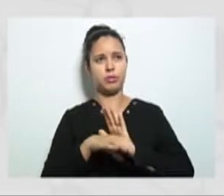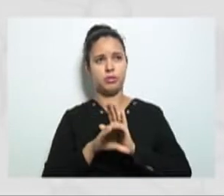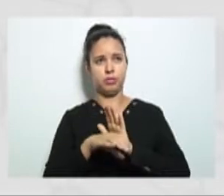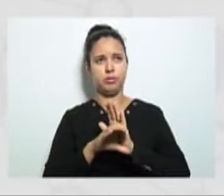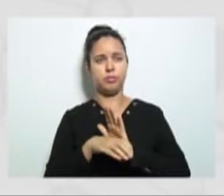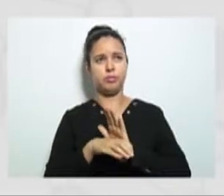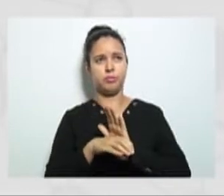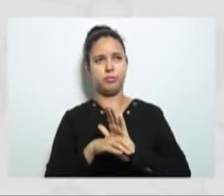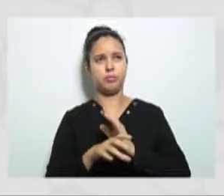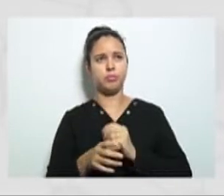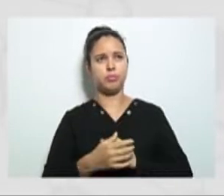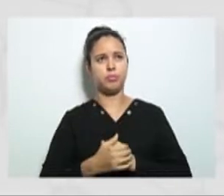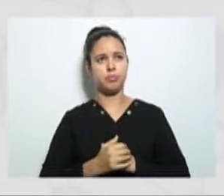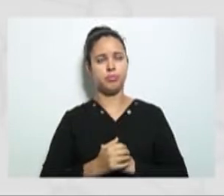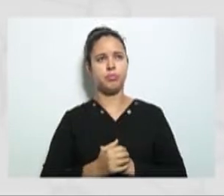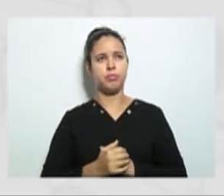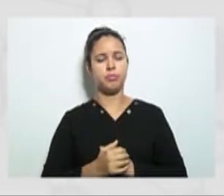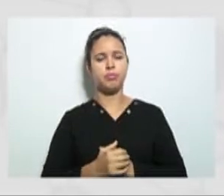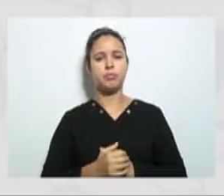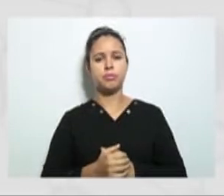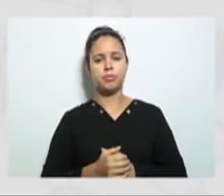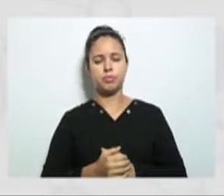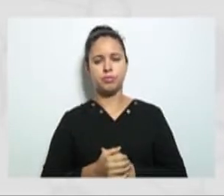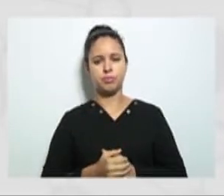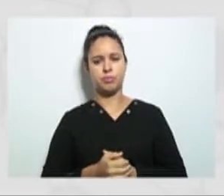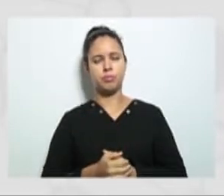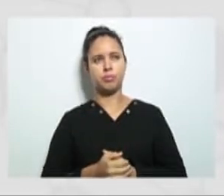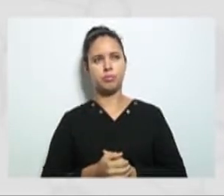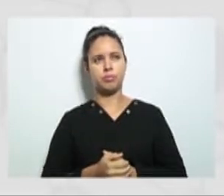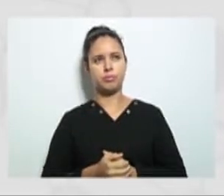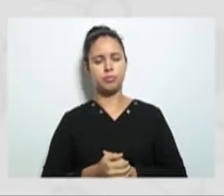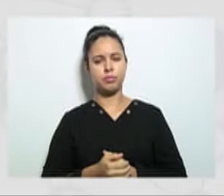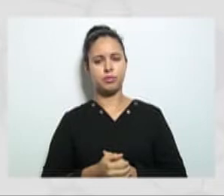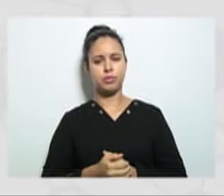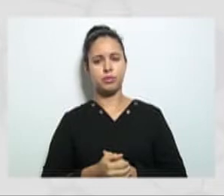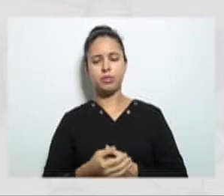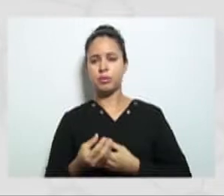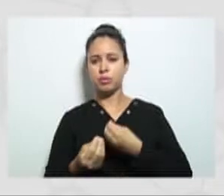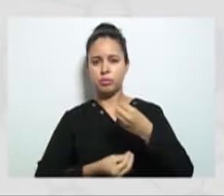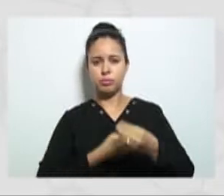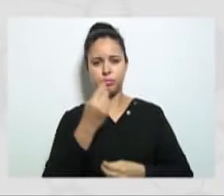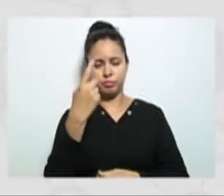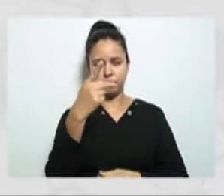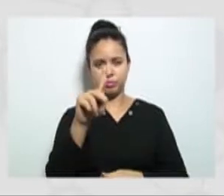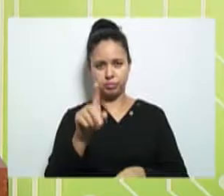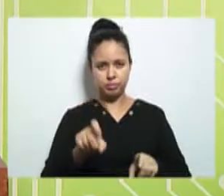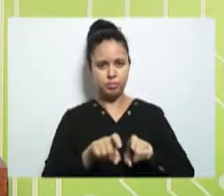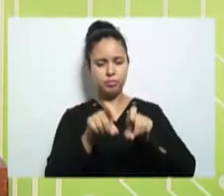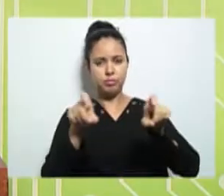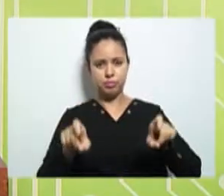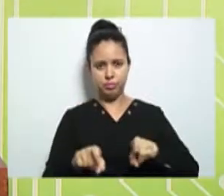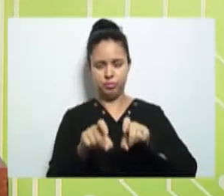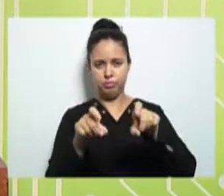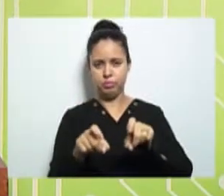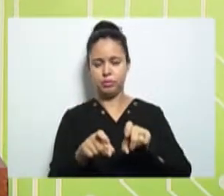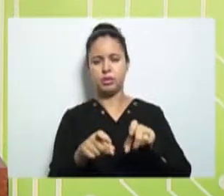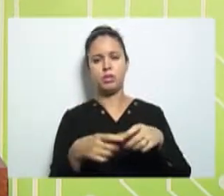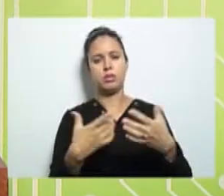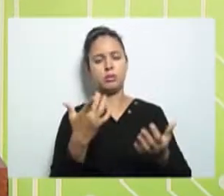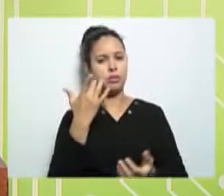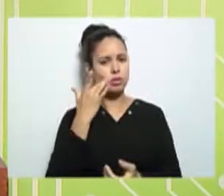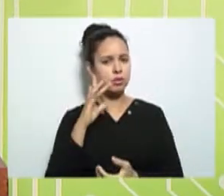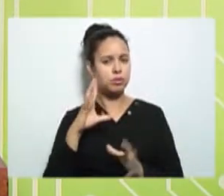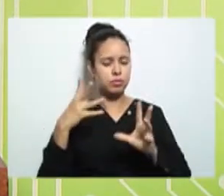tá? Isso, a gente não consegue, vamos avançar, tá? Então, qual é a configuração do seu computador? Não é isso? Eu não sei se todos vocês têm aquele